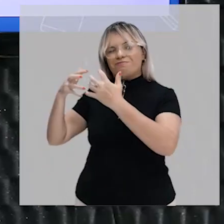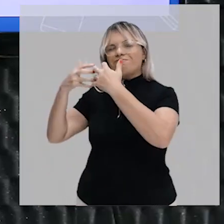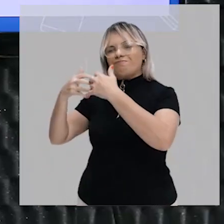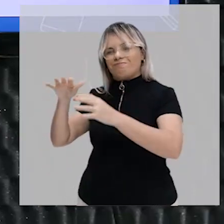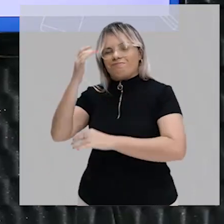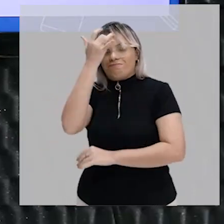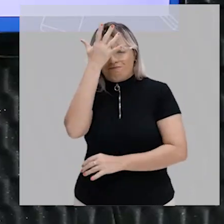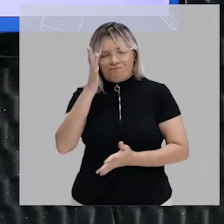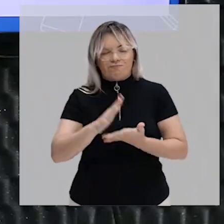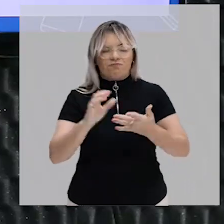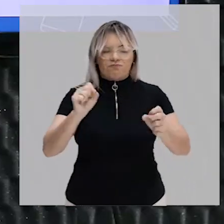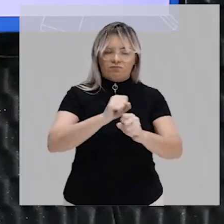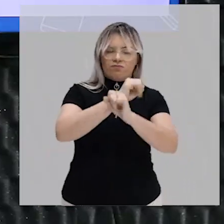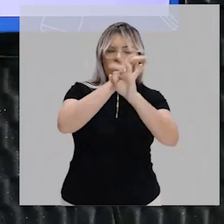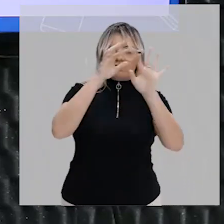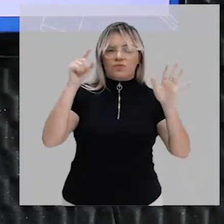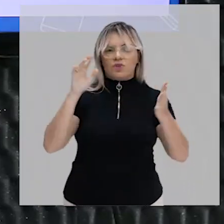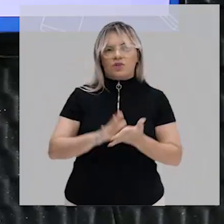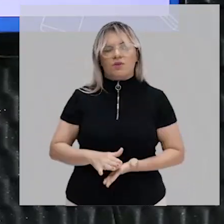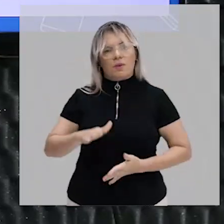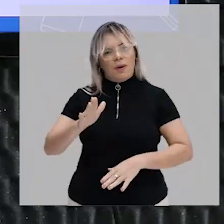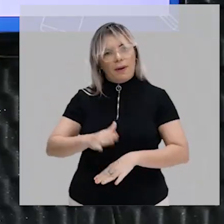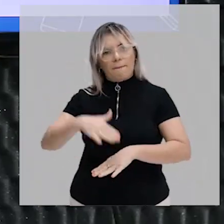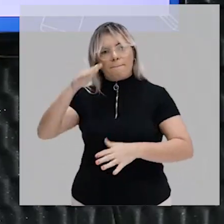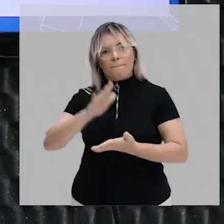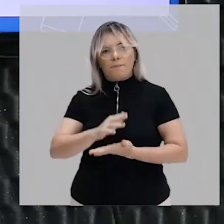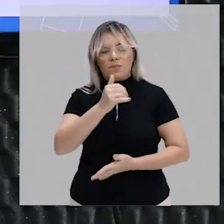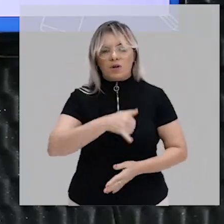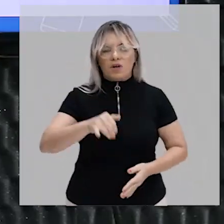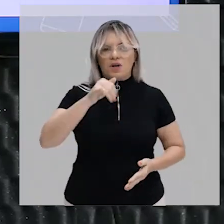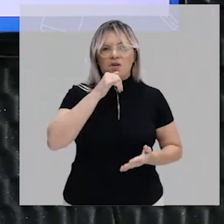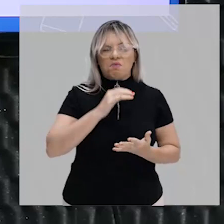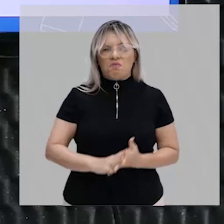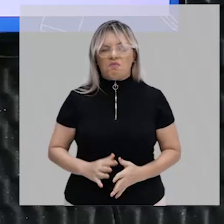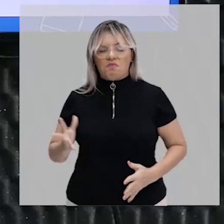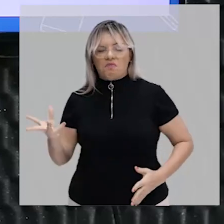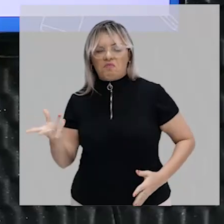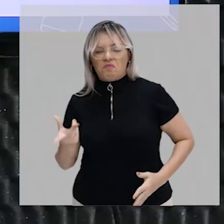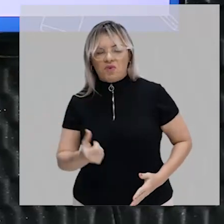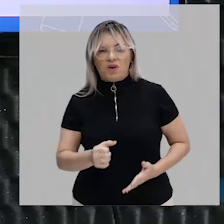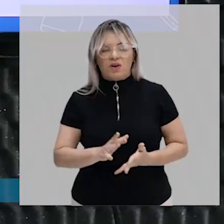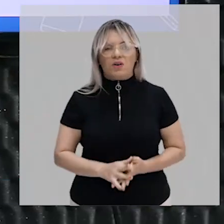né? Claro, a gente vai ainda ver mais exemplos para você ficar super craque.